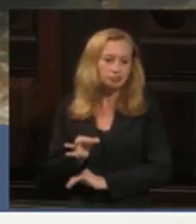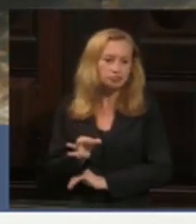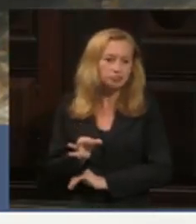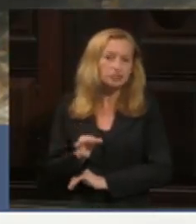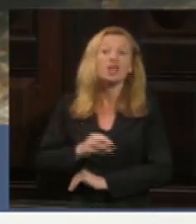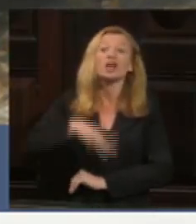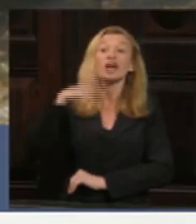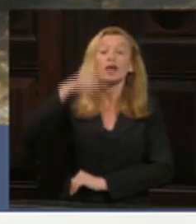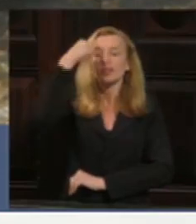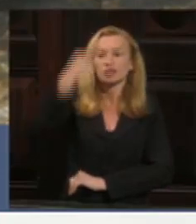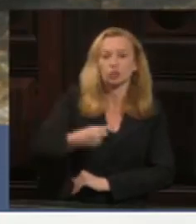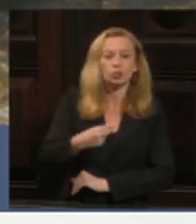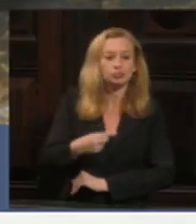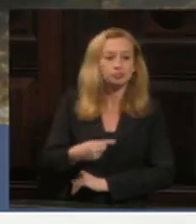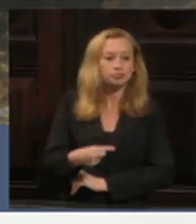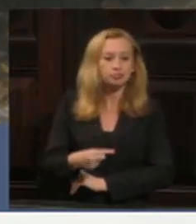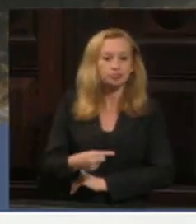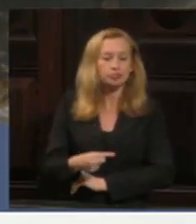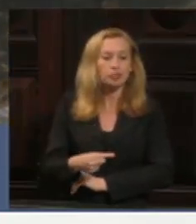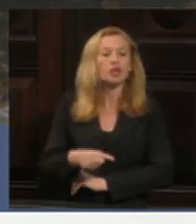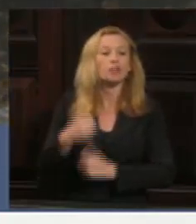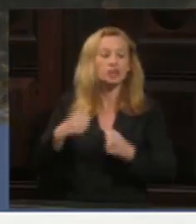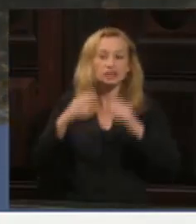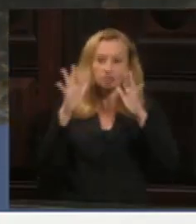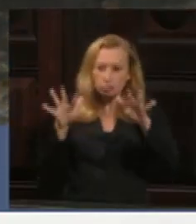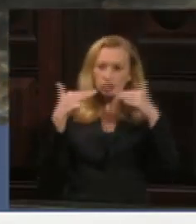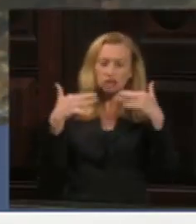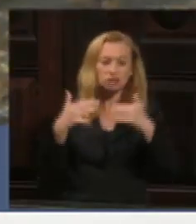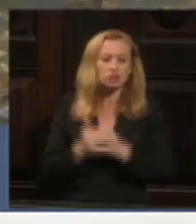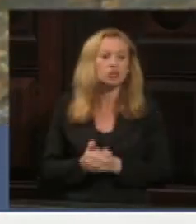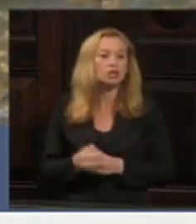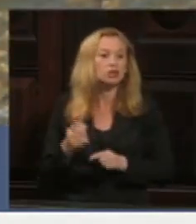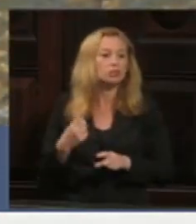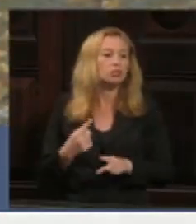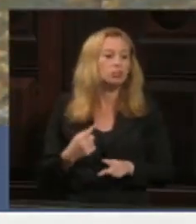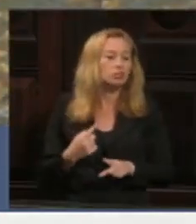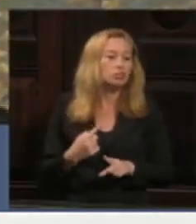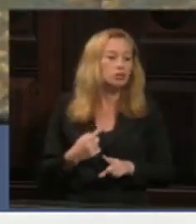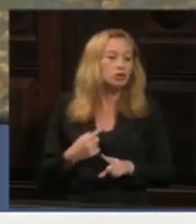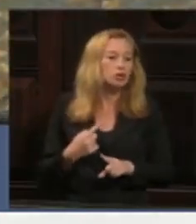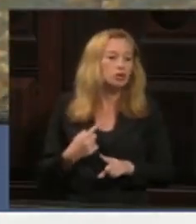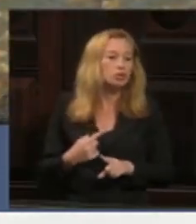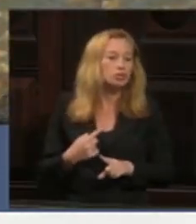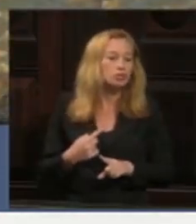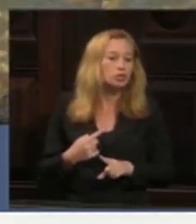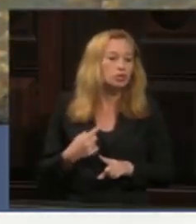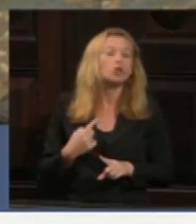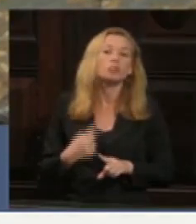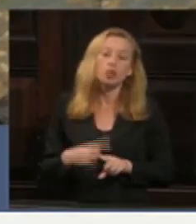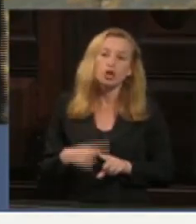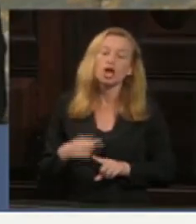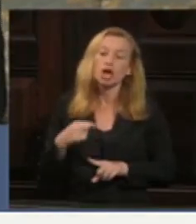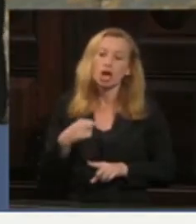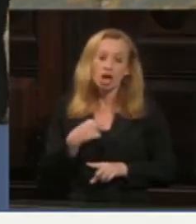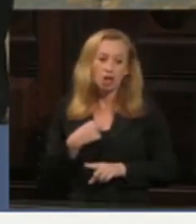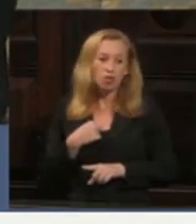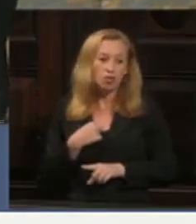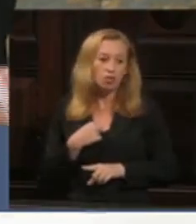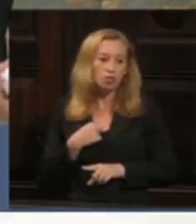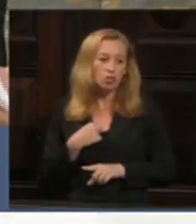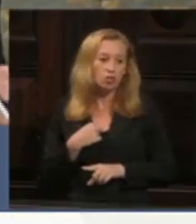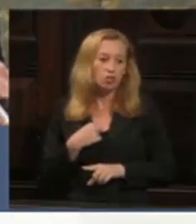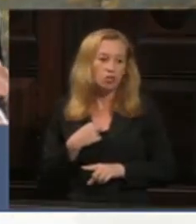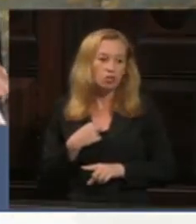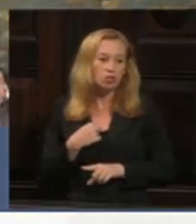olhos abertos, prestar bastante atenção, porque eu não estou convicta, deputado, como o senhor também não está, que o caso